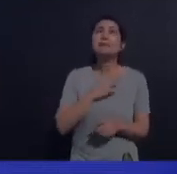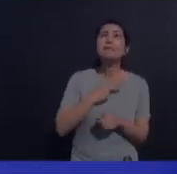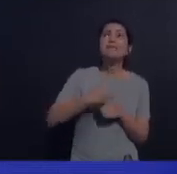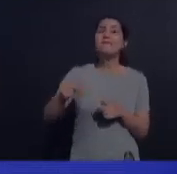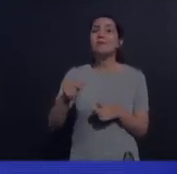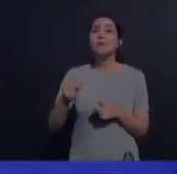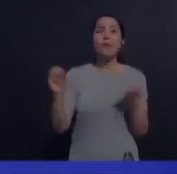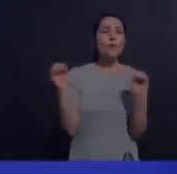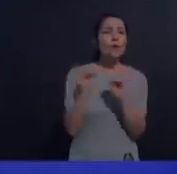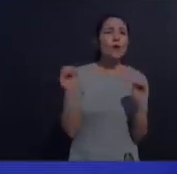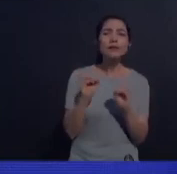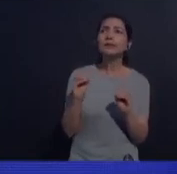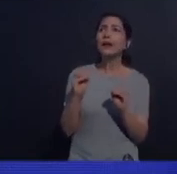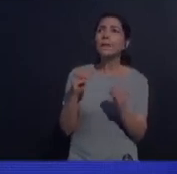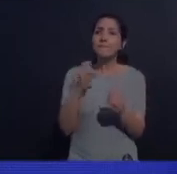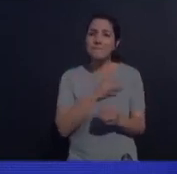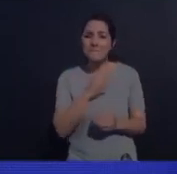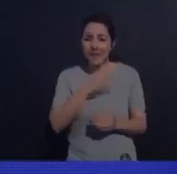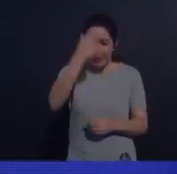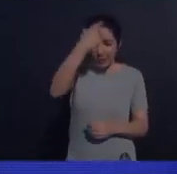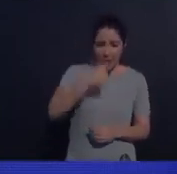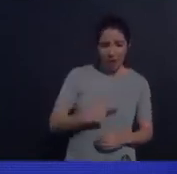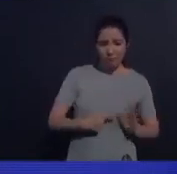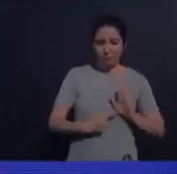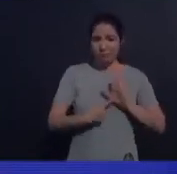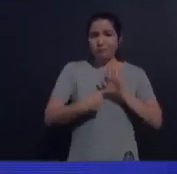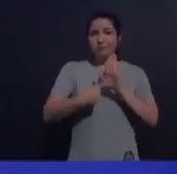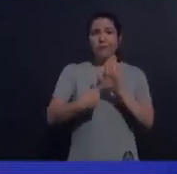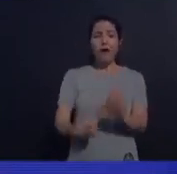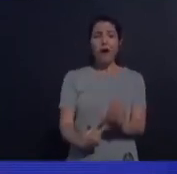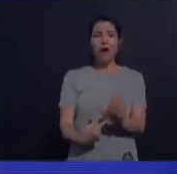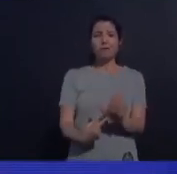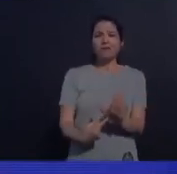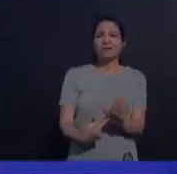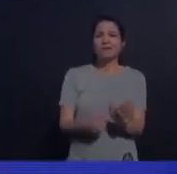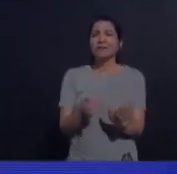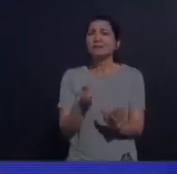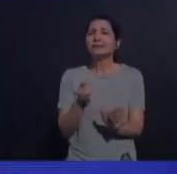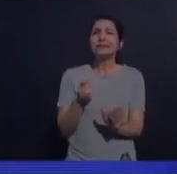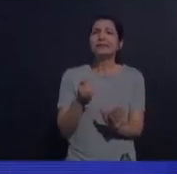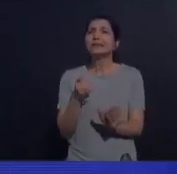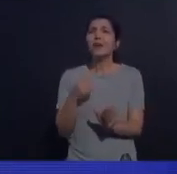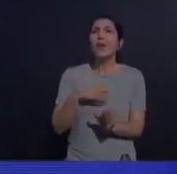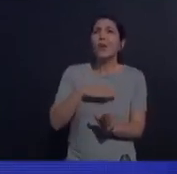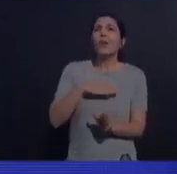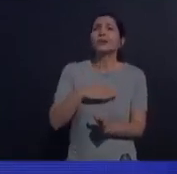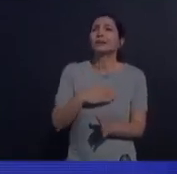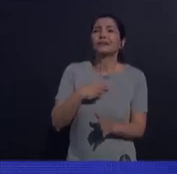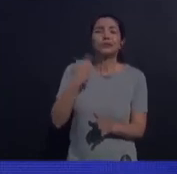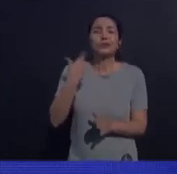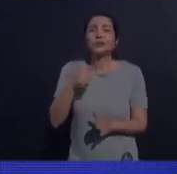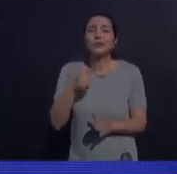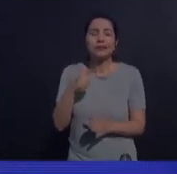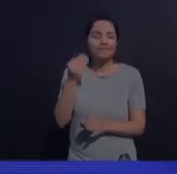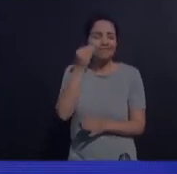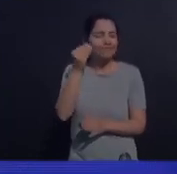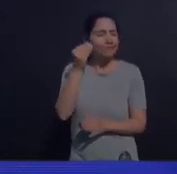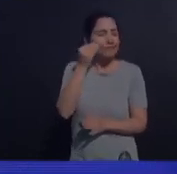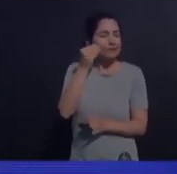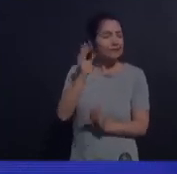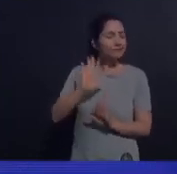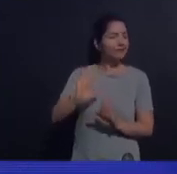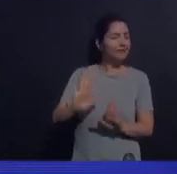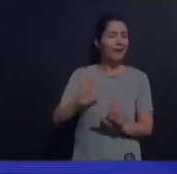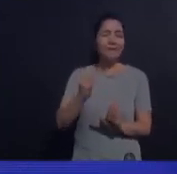medo de ser quando tenho medo de não tentar quando tem medo de não